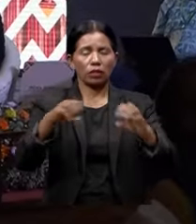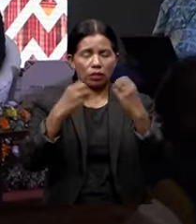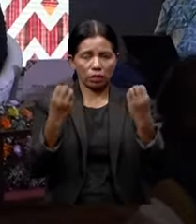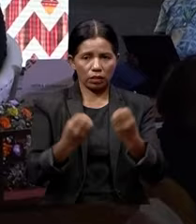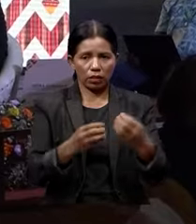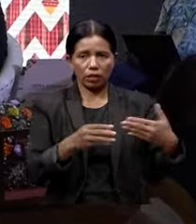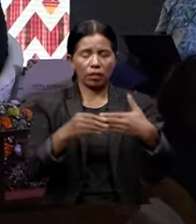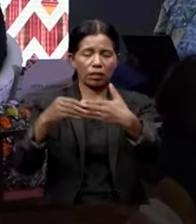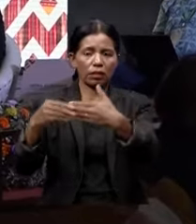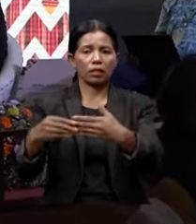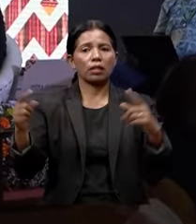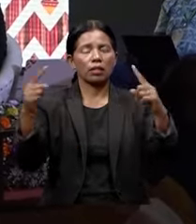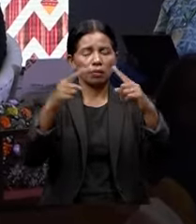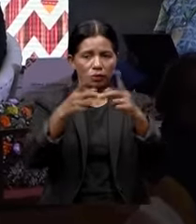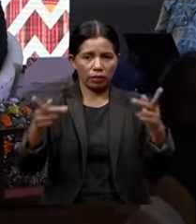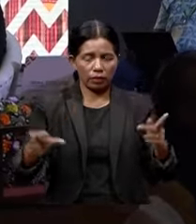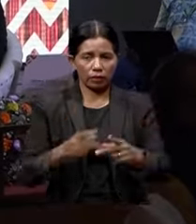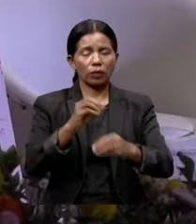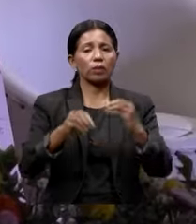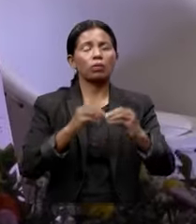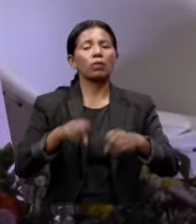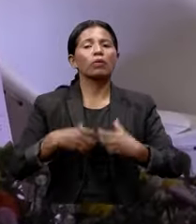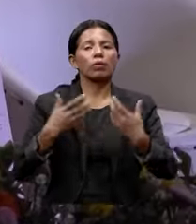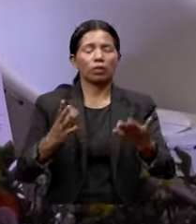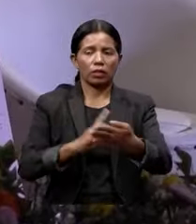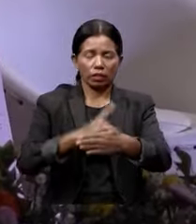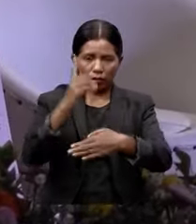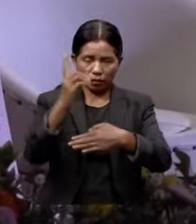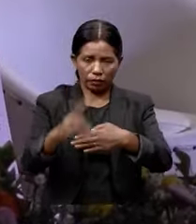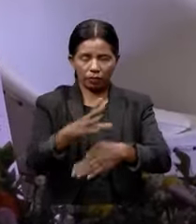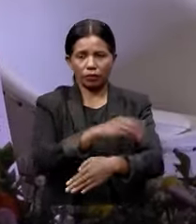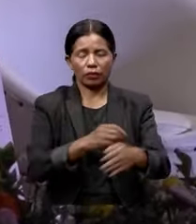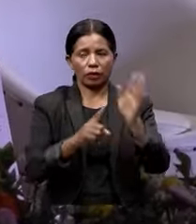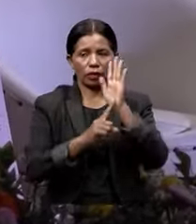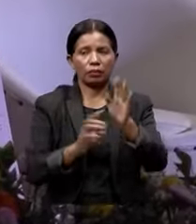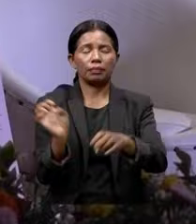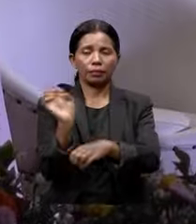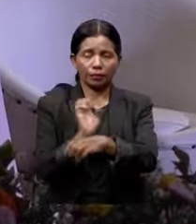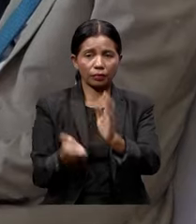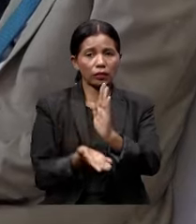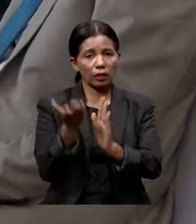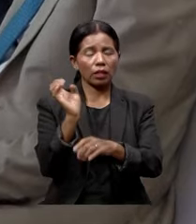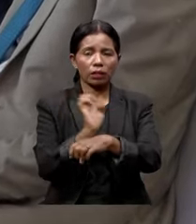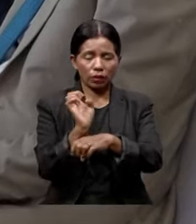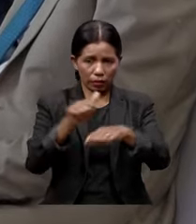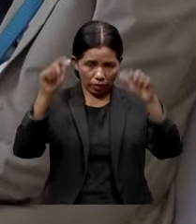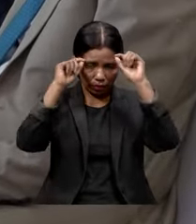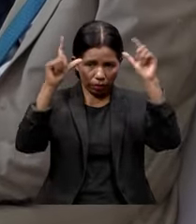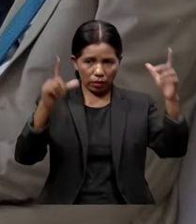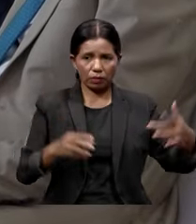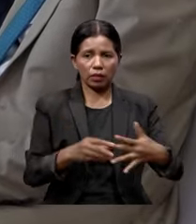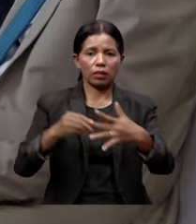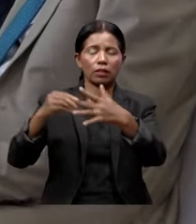Fórum Investimento para o Setor Turismo, com a boa ensaia a desenvolver, no diversifica a economia e a Timor-Leste, liu-liu para o